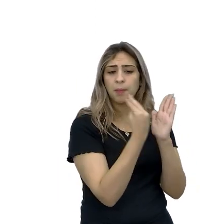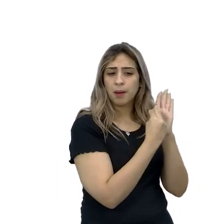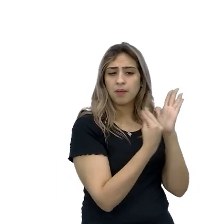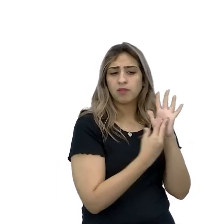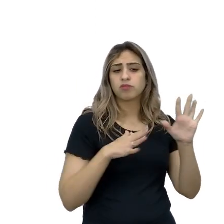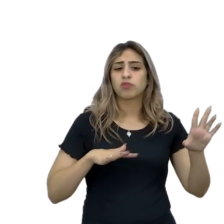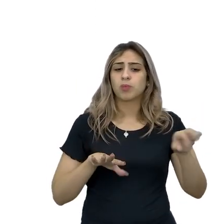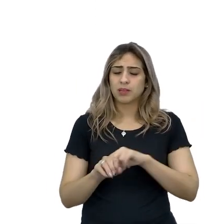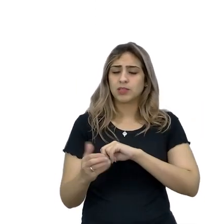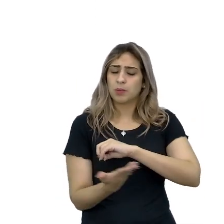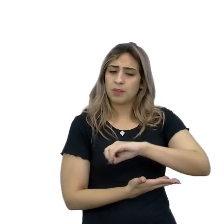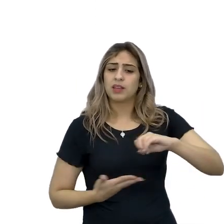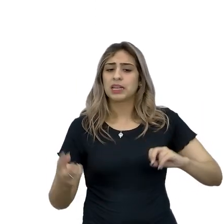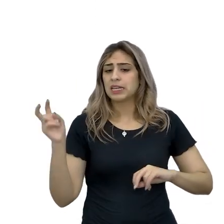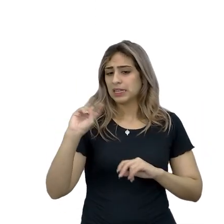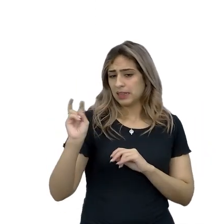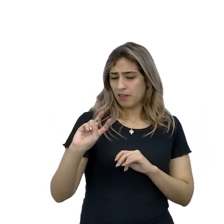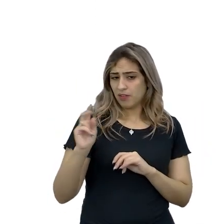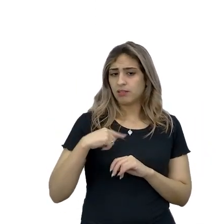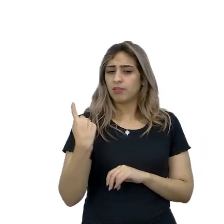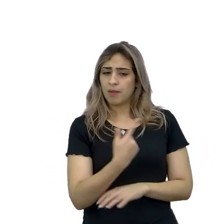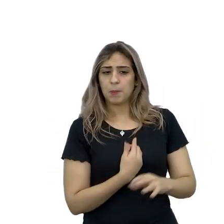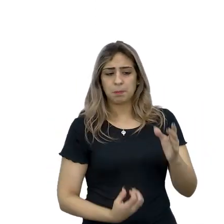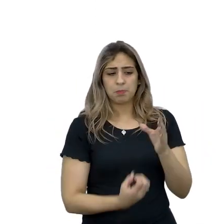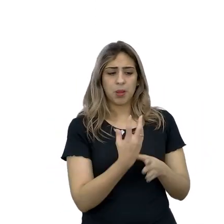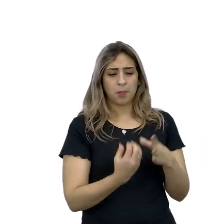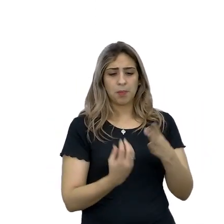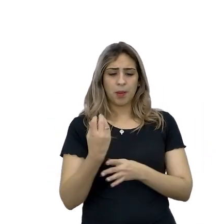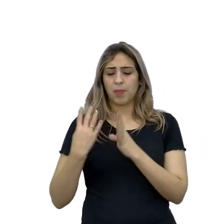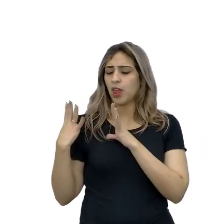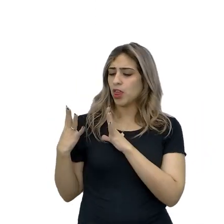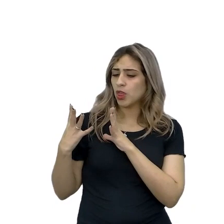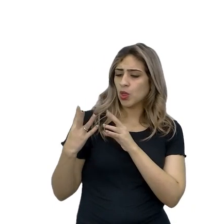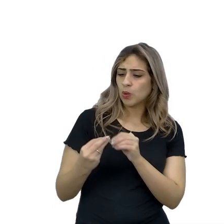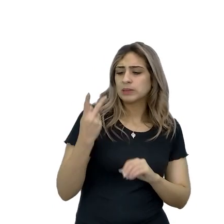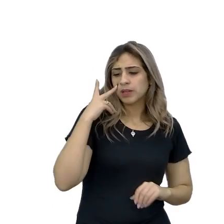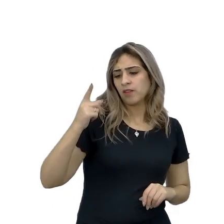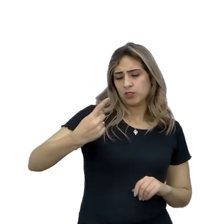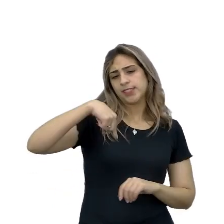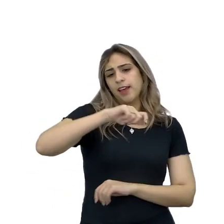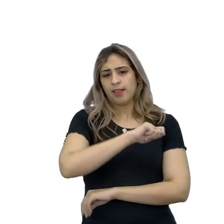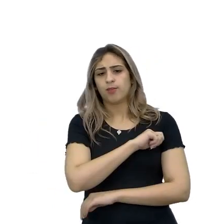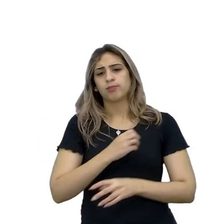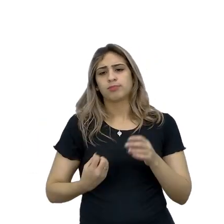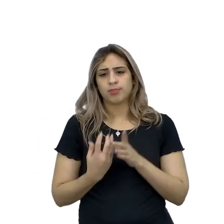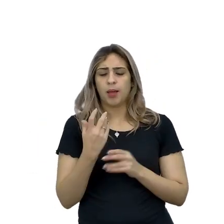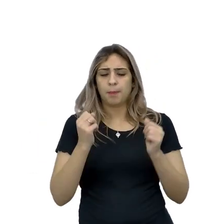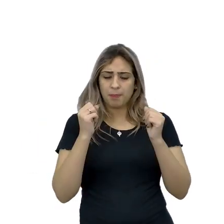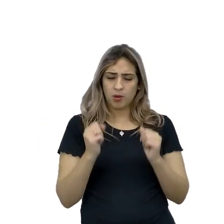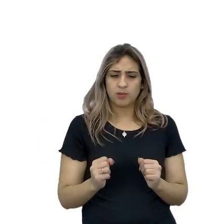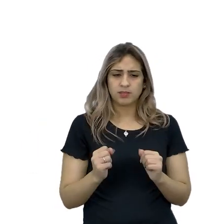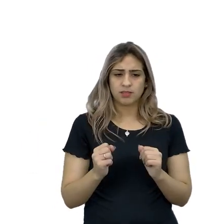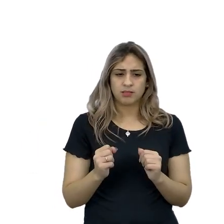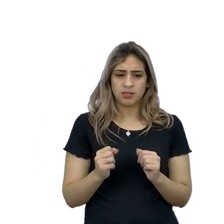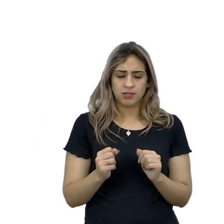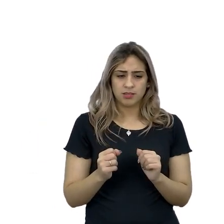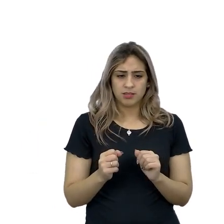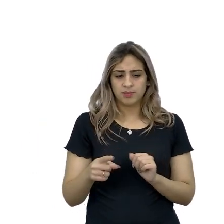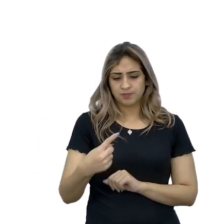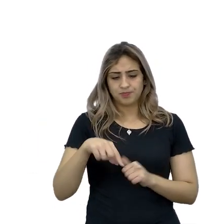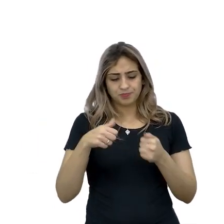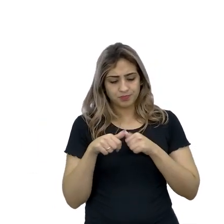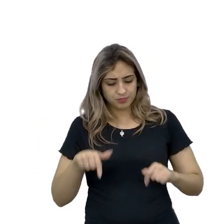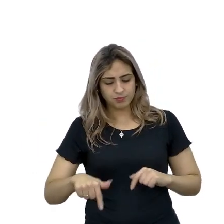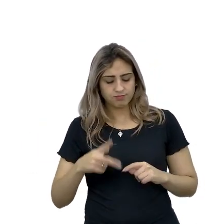as formações de quinta-feira, que vão aparecer todas para vocês aí, para que vocês possam